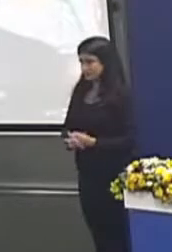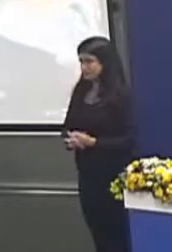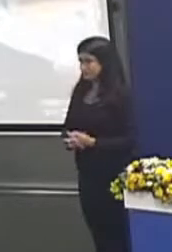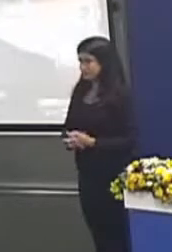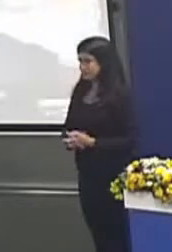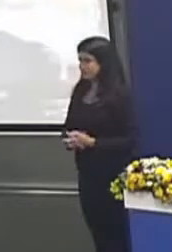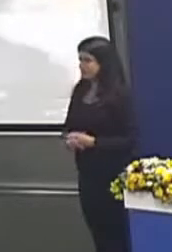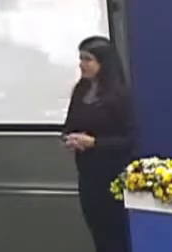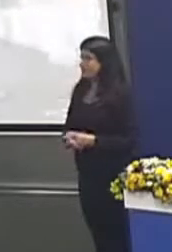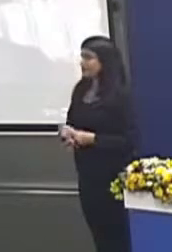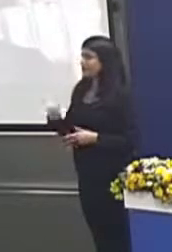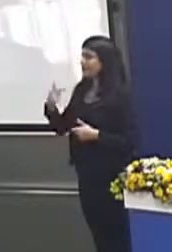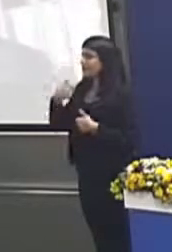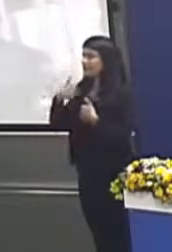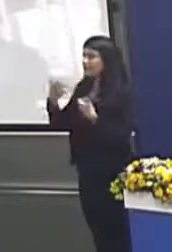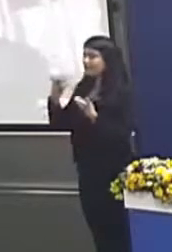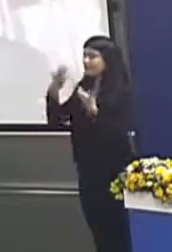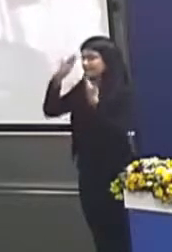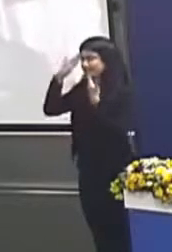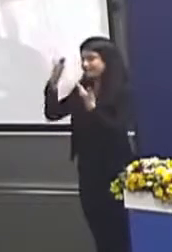Em primeiro lugar, eu quero agradecer